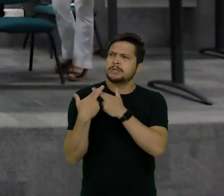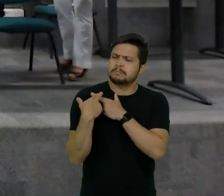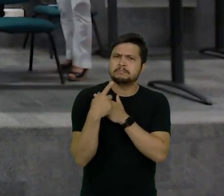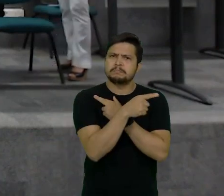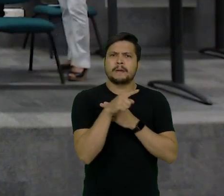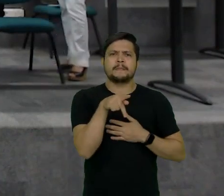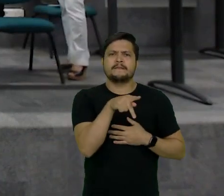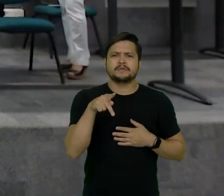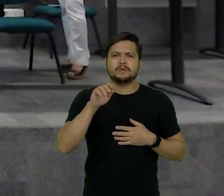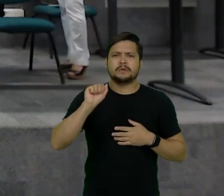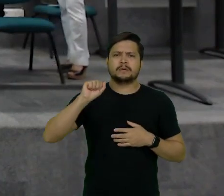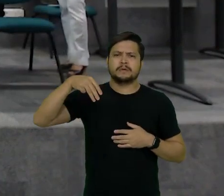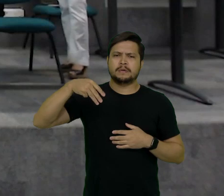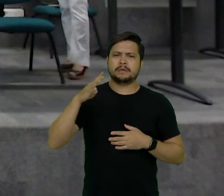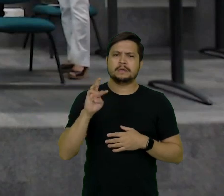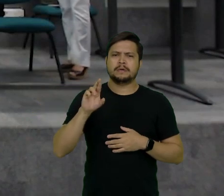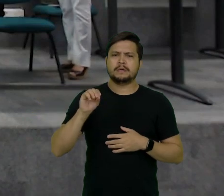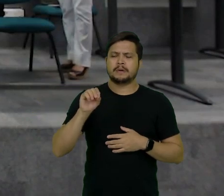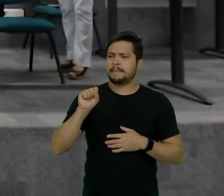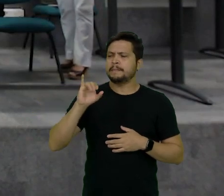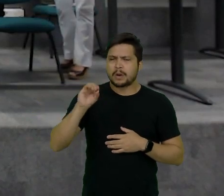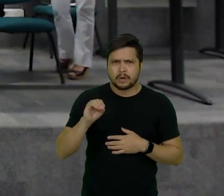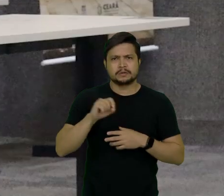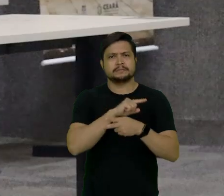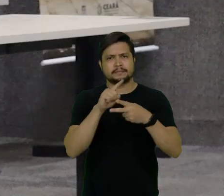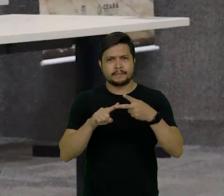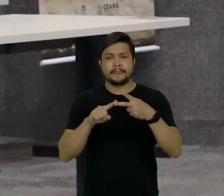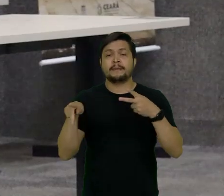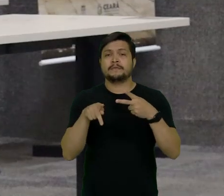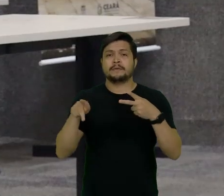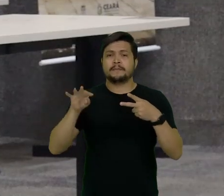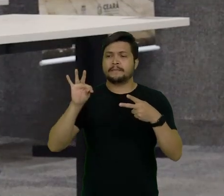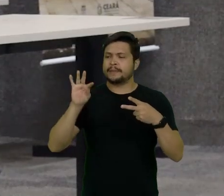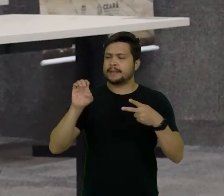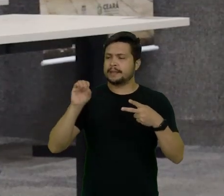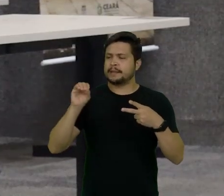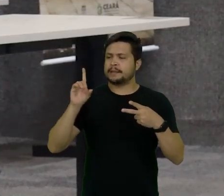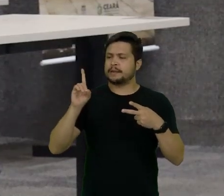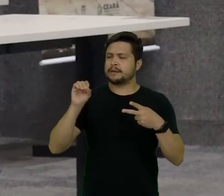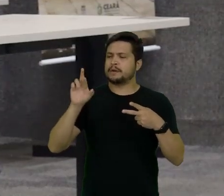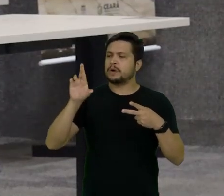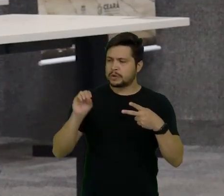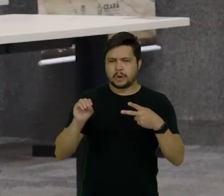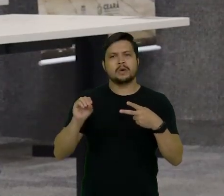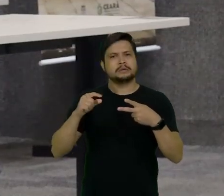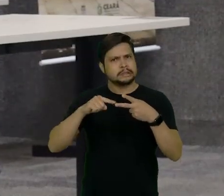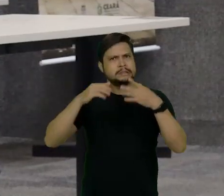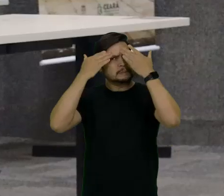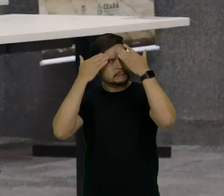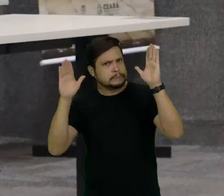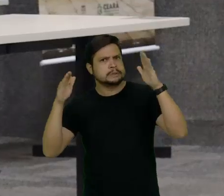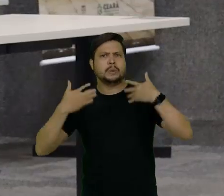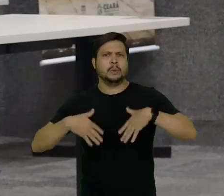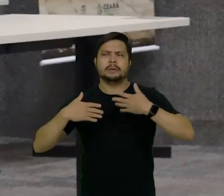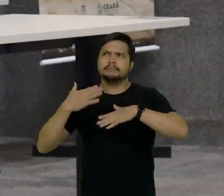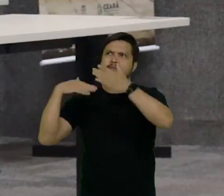meu primeiro mentor, conversando com o professor Teodoro, que tinha uma visão uma cabeça muito aberta, de